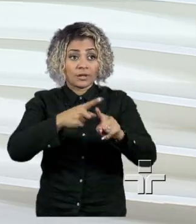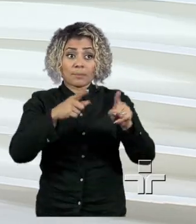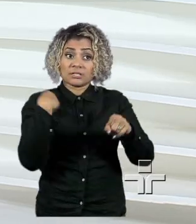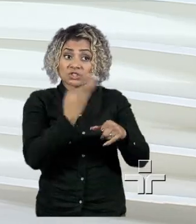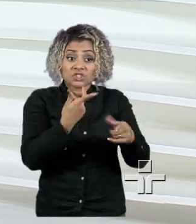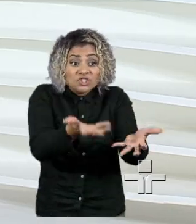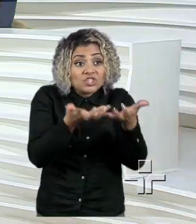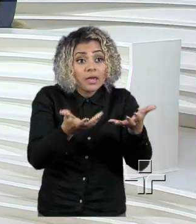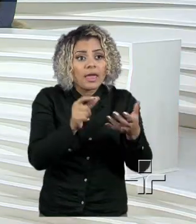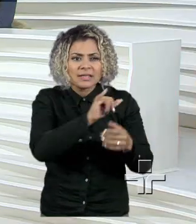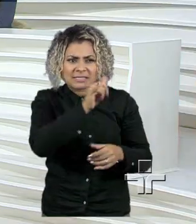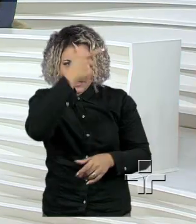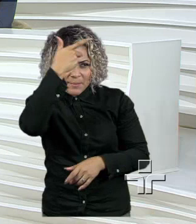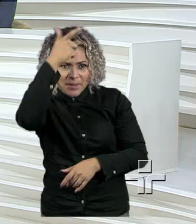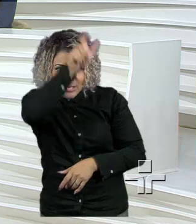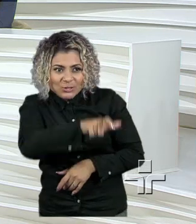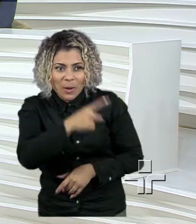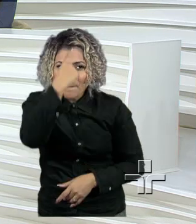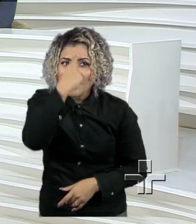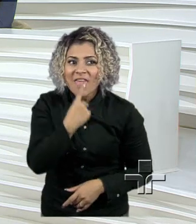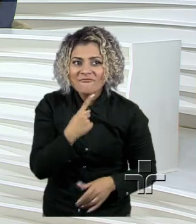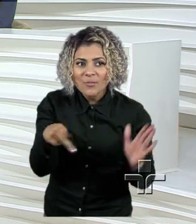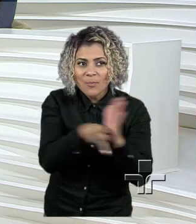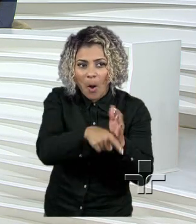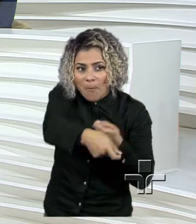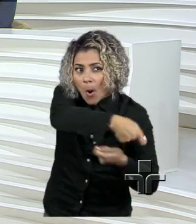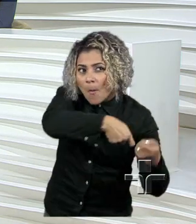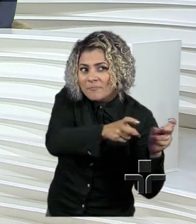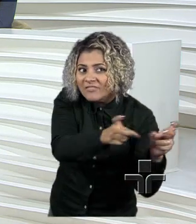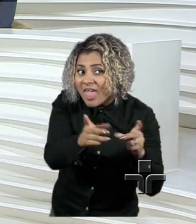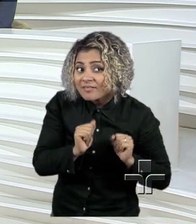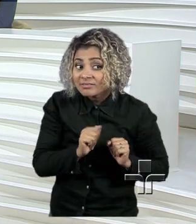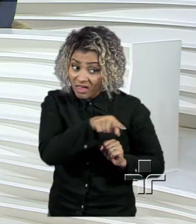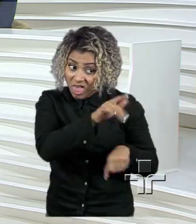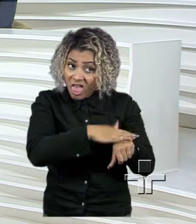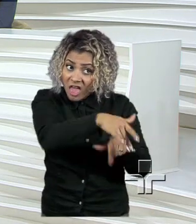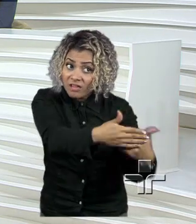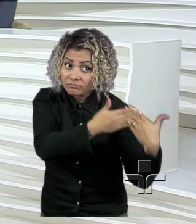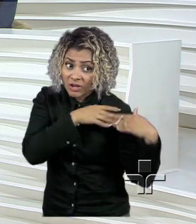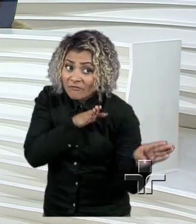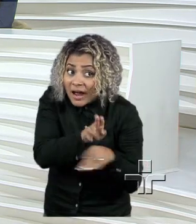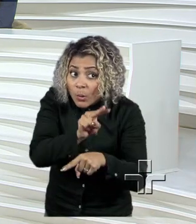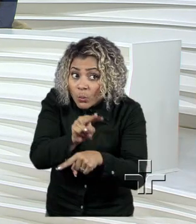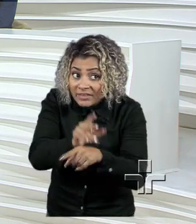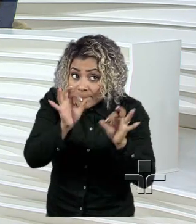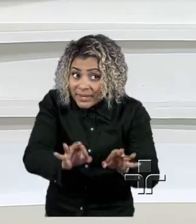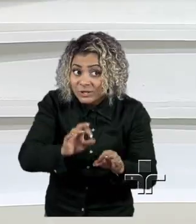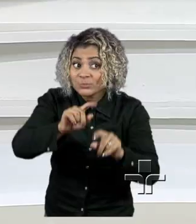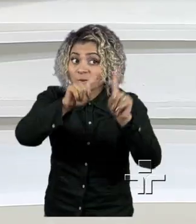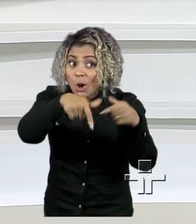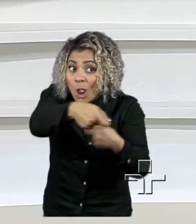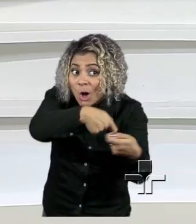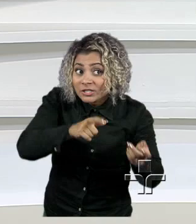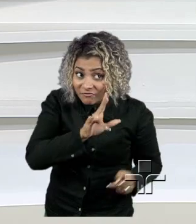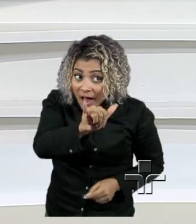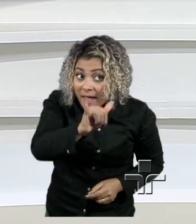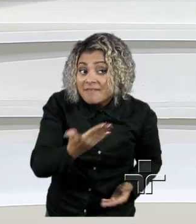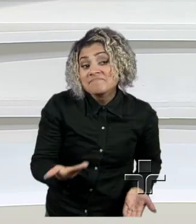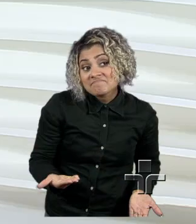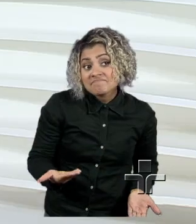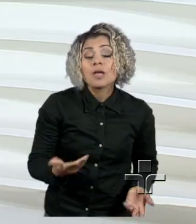pessoa tem tino comercial, se ela vai realmente cuidar daquele negócio, daquela loja, porque nós